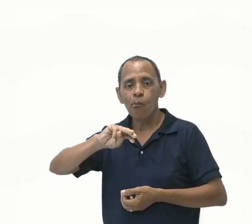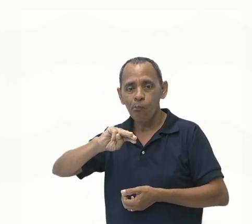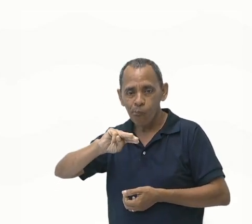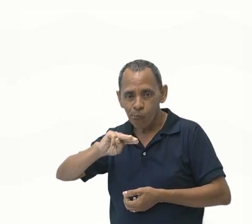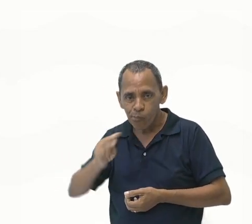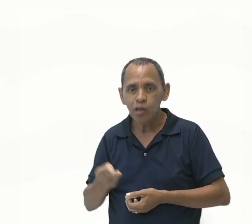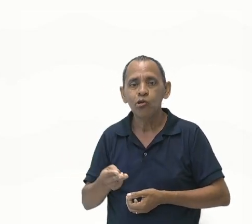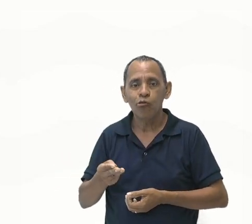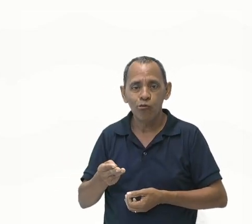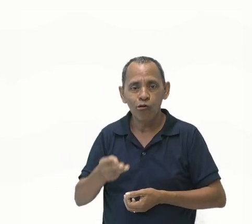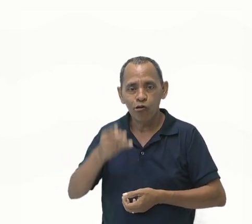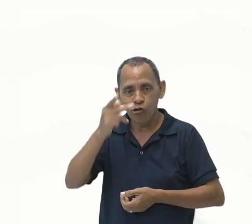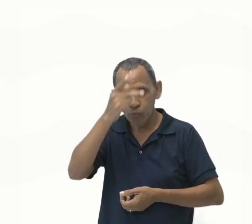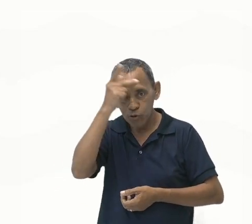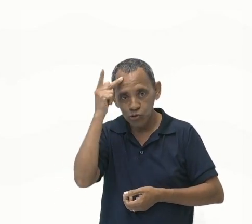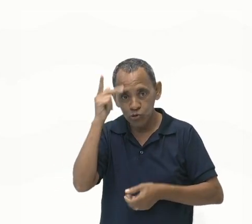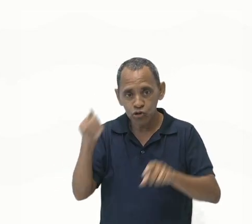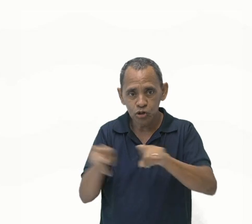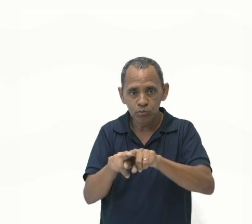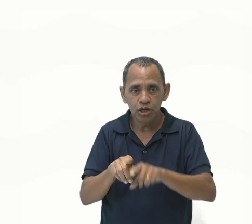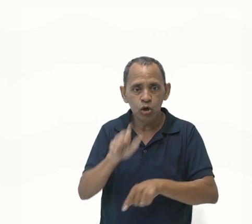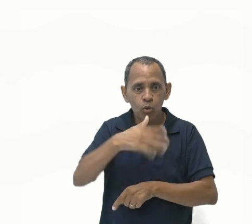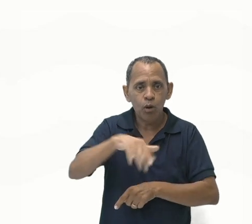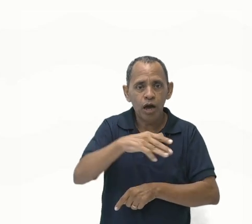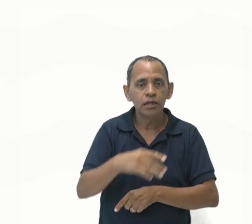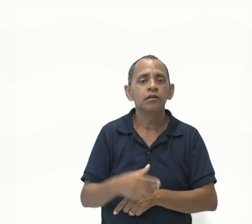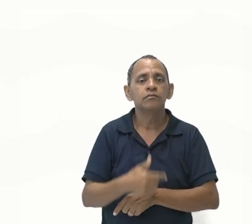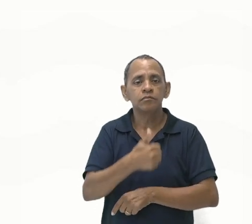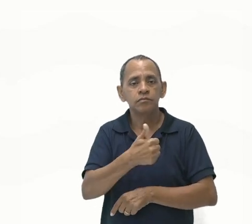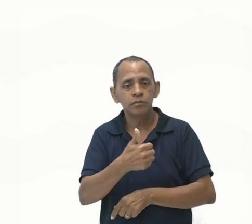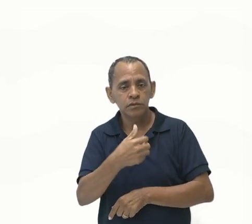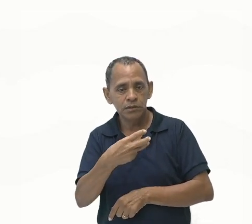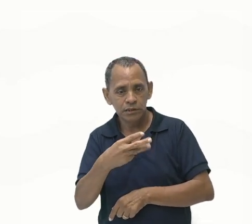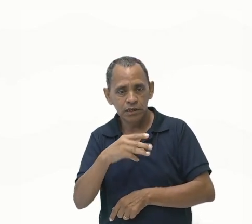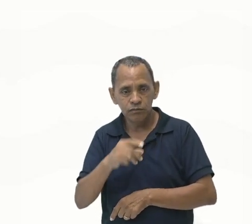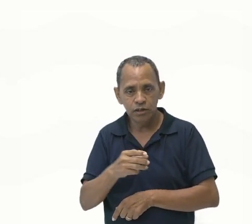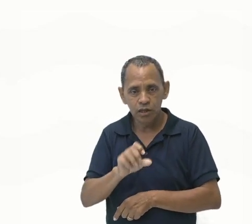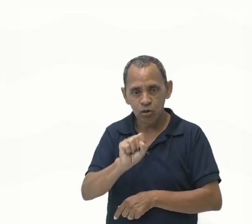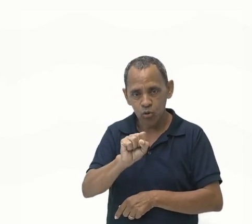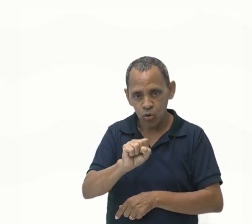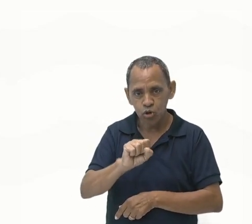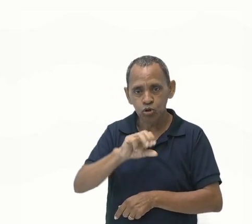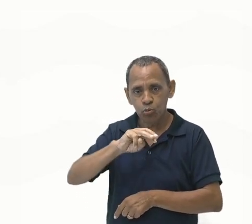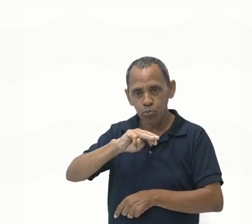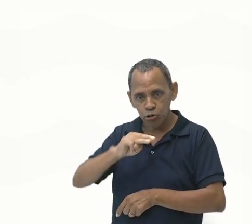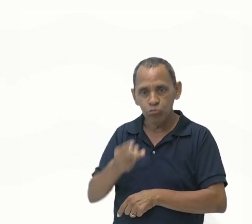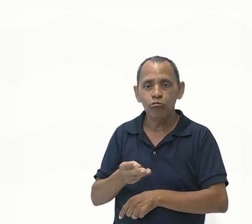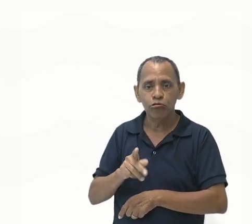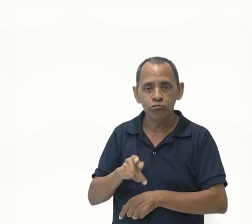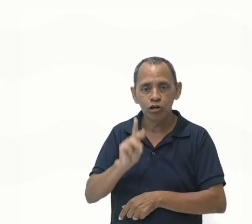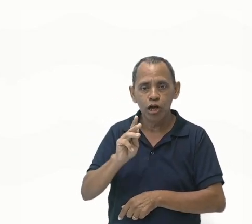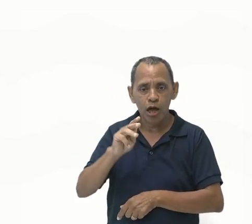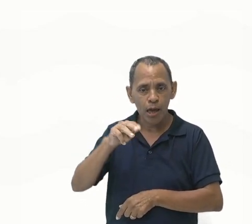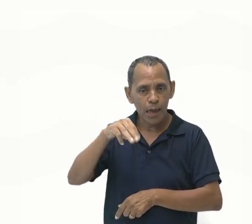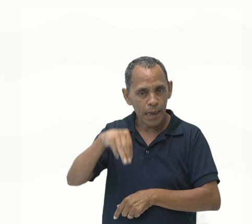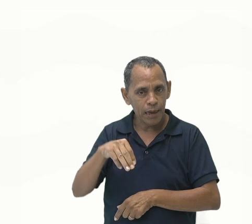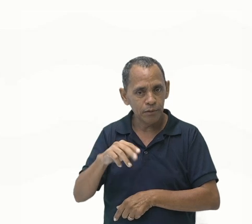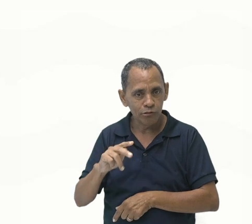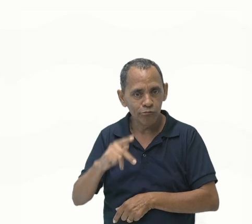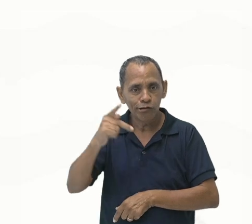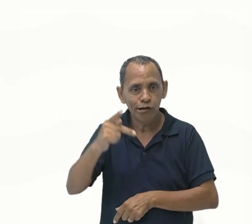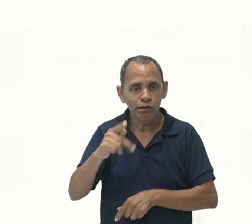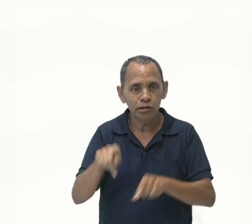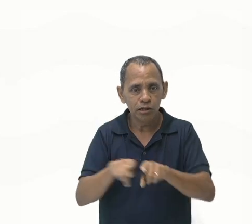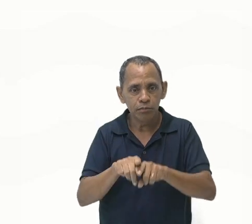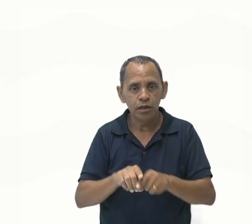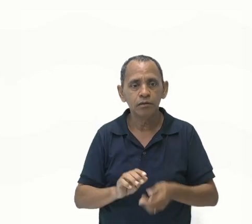13,8 milhões de quilômetros quadrados e um PIB de 3,5 trilhões de dólares. Se tornaria ali um mega